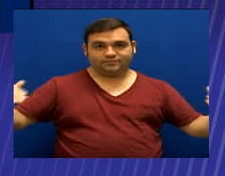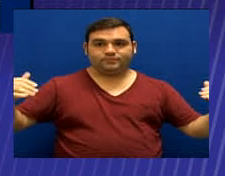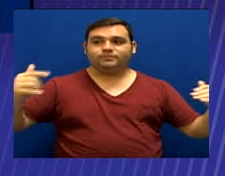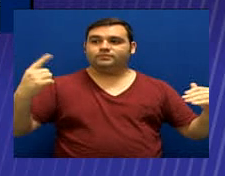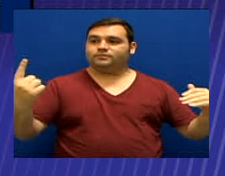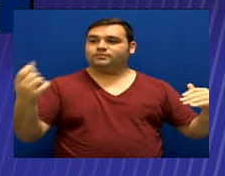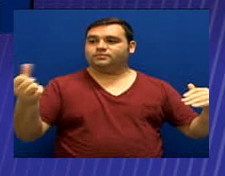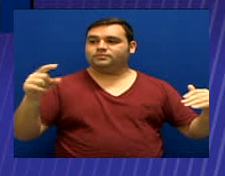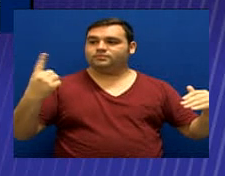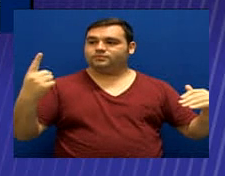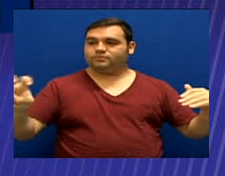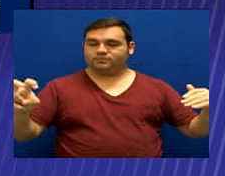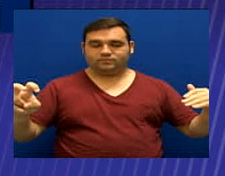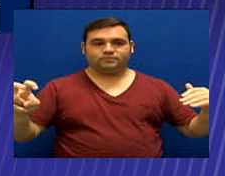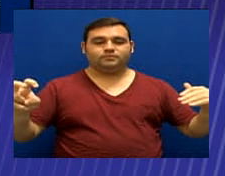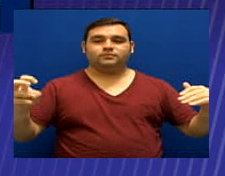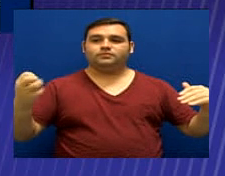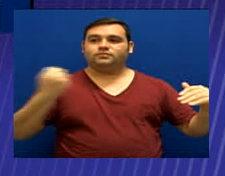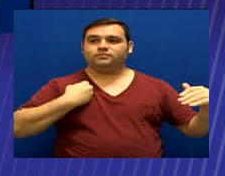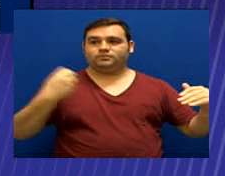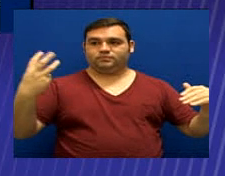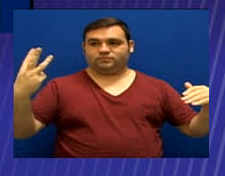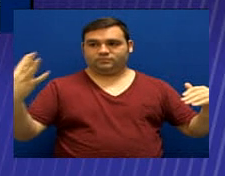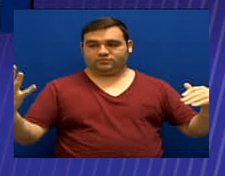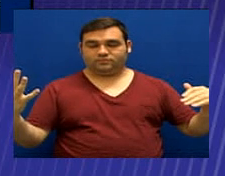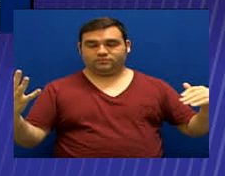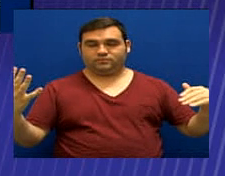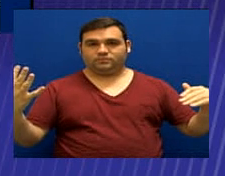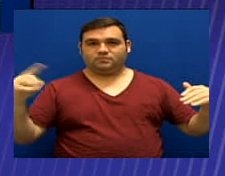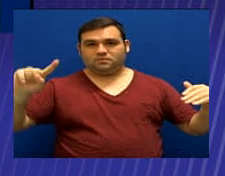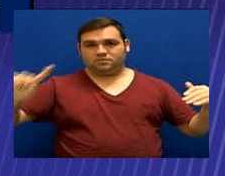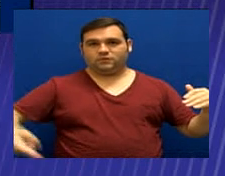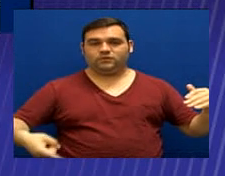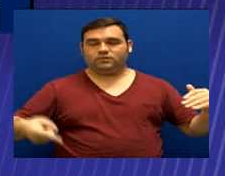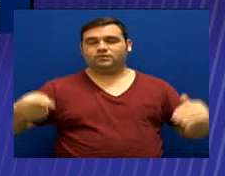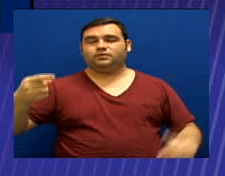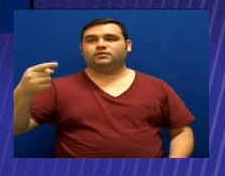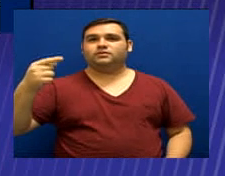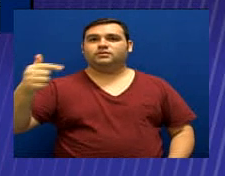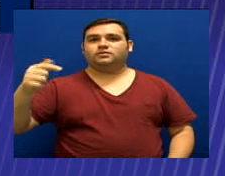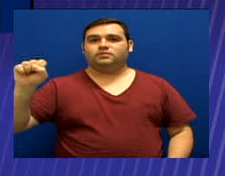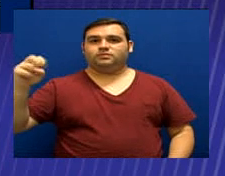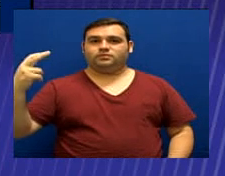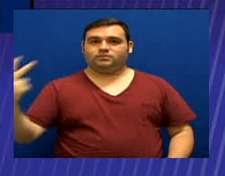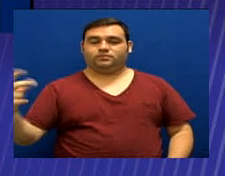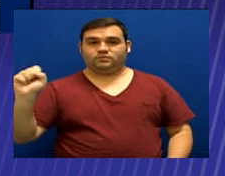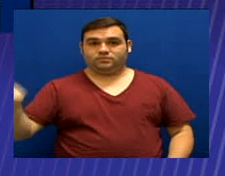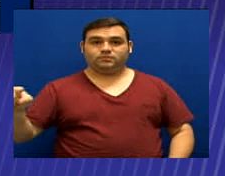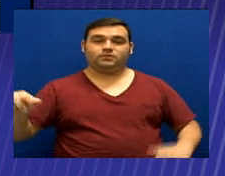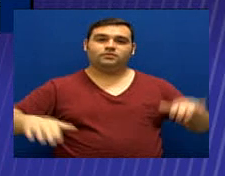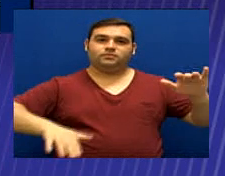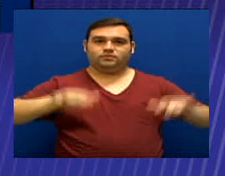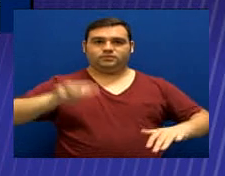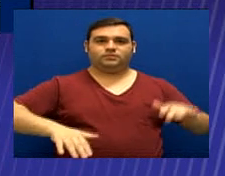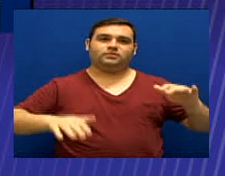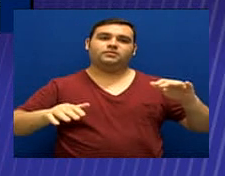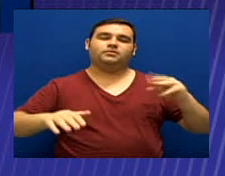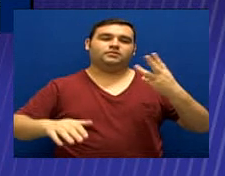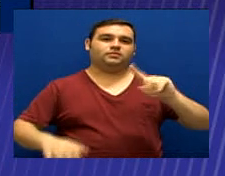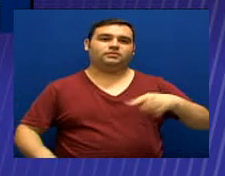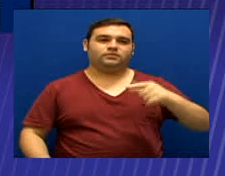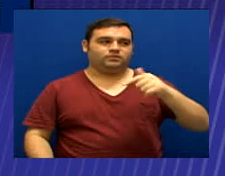1615 da ordem de 34 milhões setecentos e oitenta e dois mil variação nominal de 3